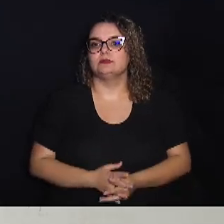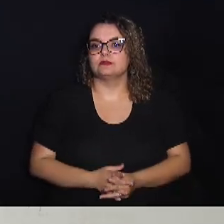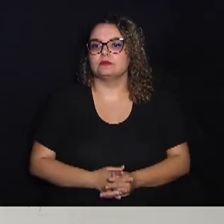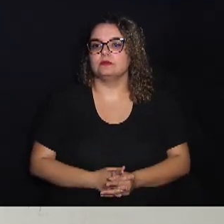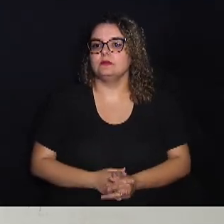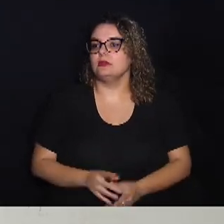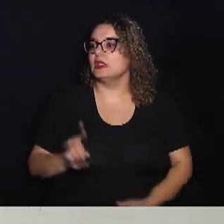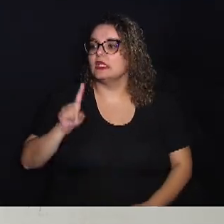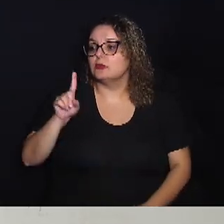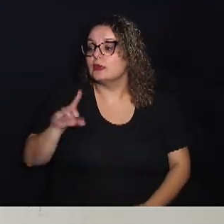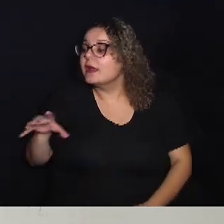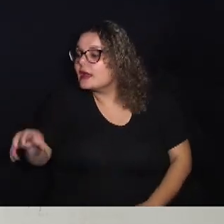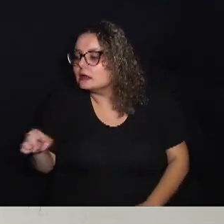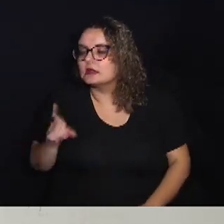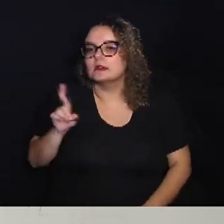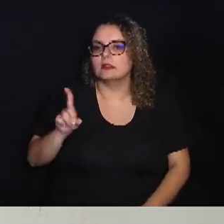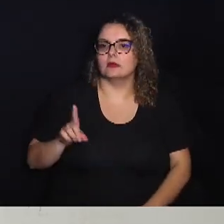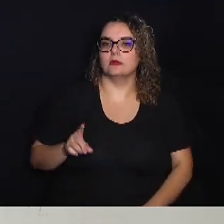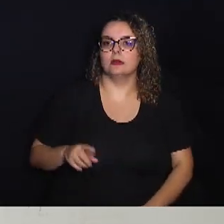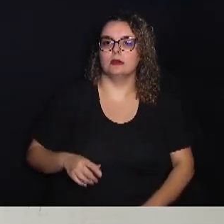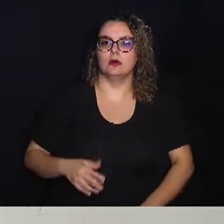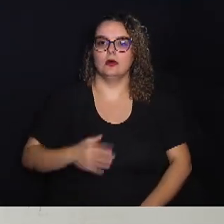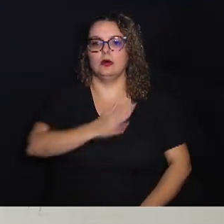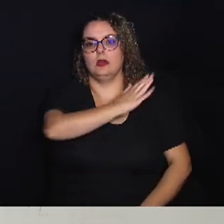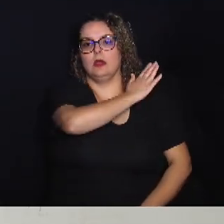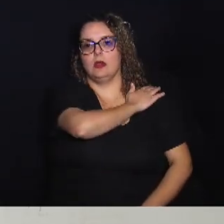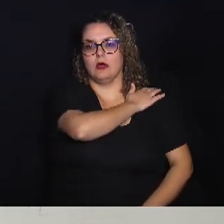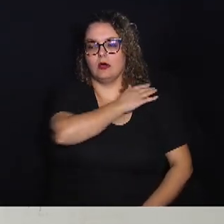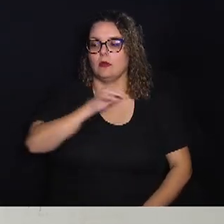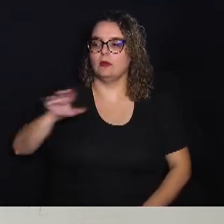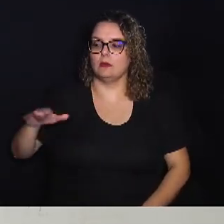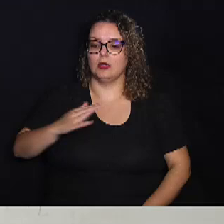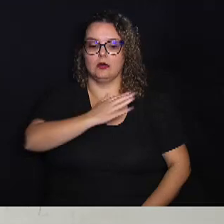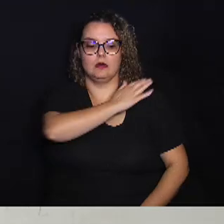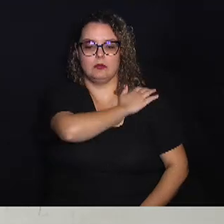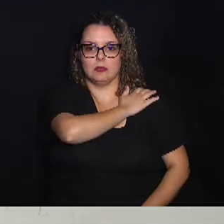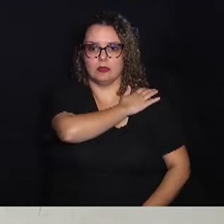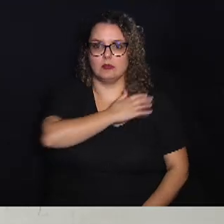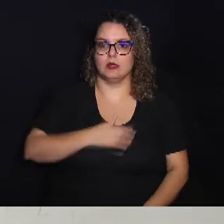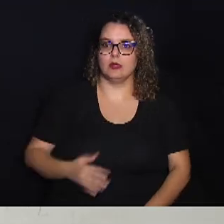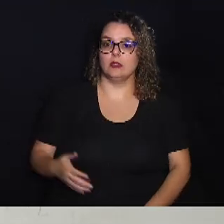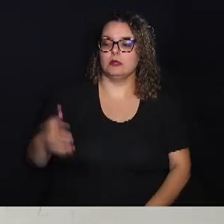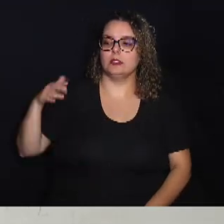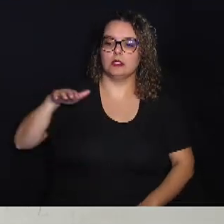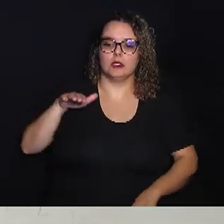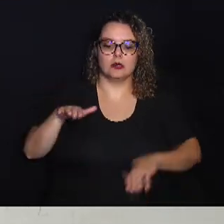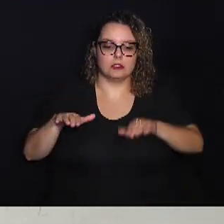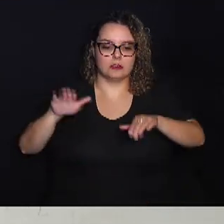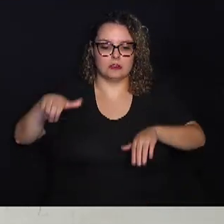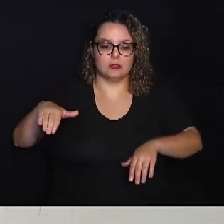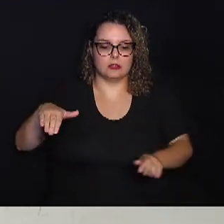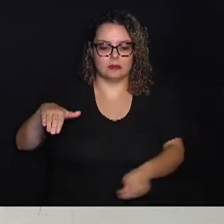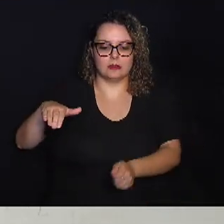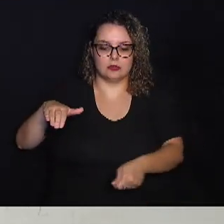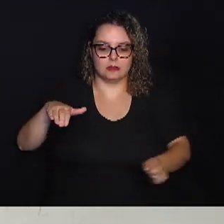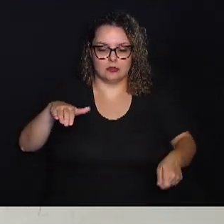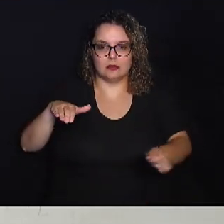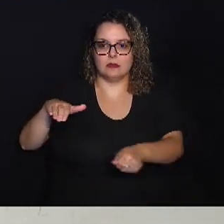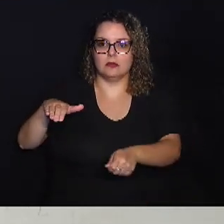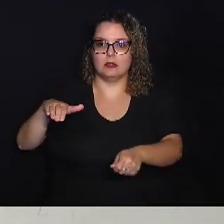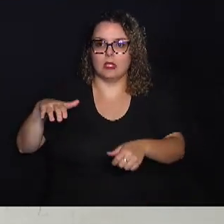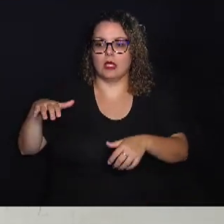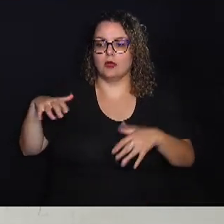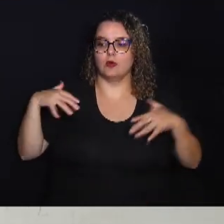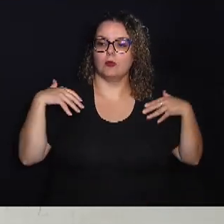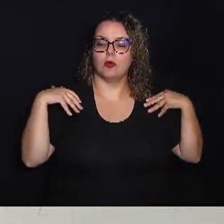você pegar o braço dele, é você dar e falar para ele, meu ombro está aqui. E aí ele põe a mão no teu ombro e através do movimento do teu corpo